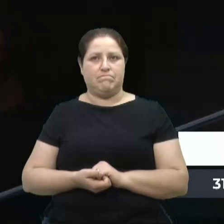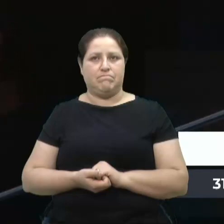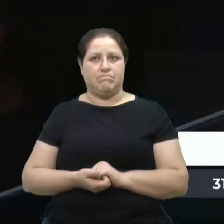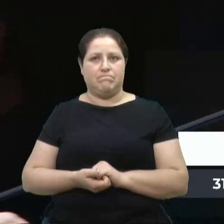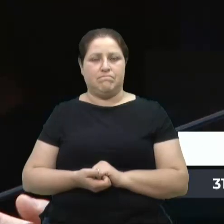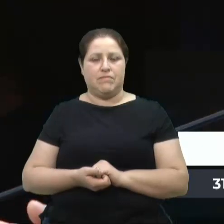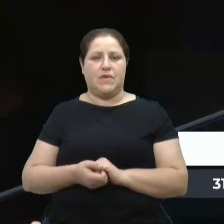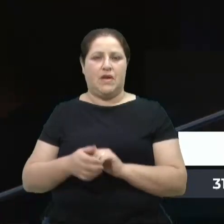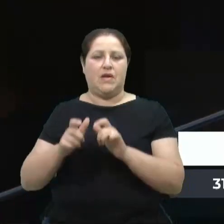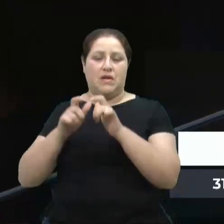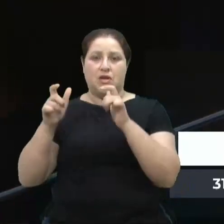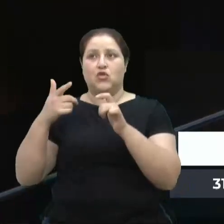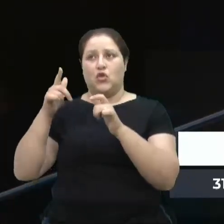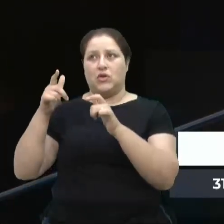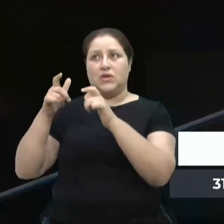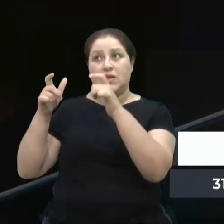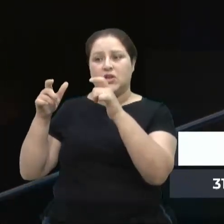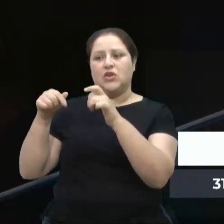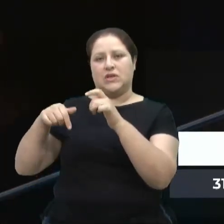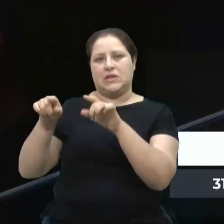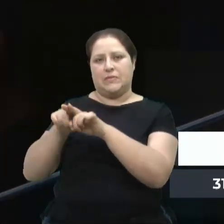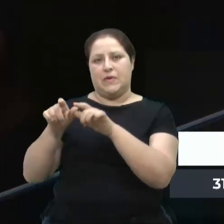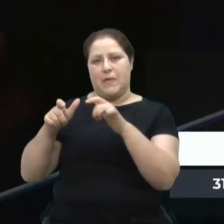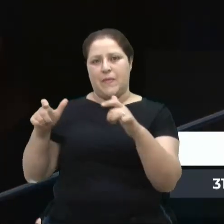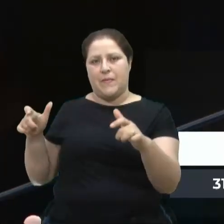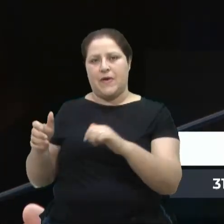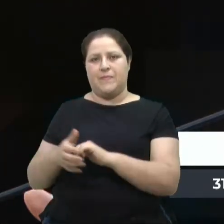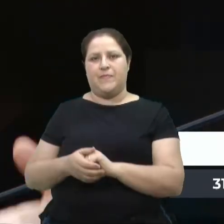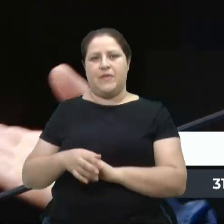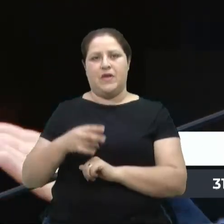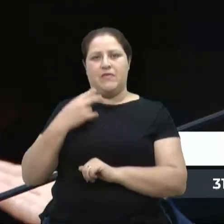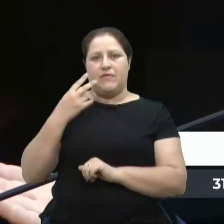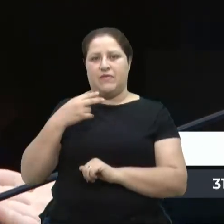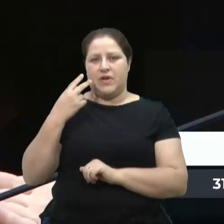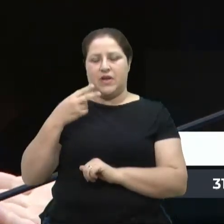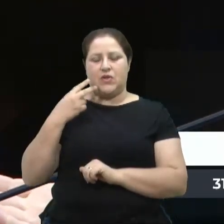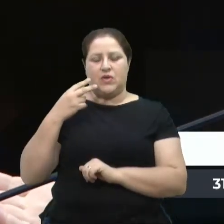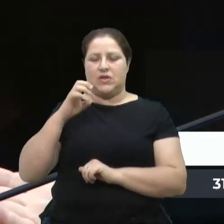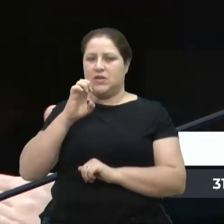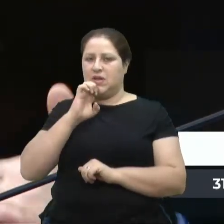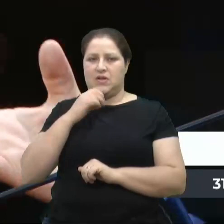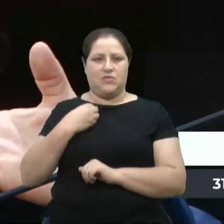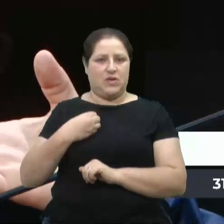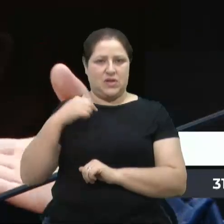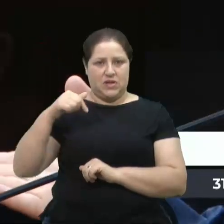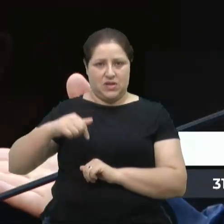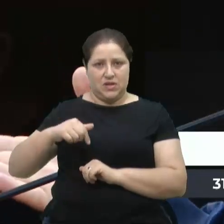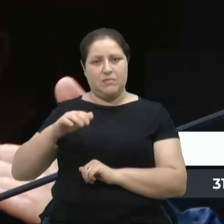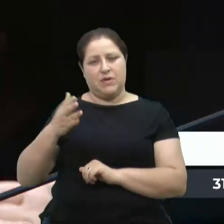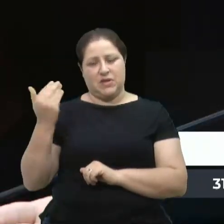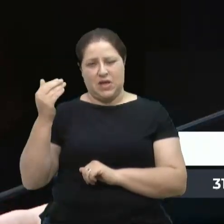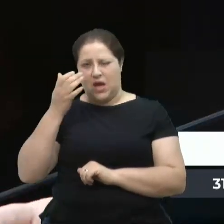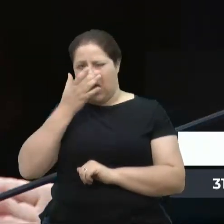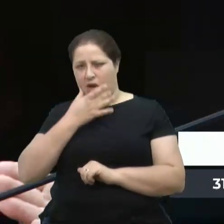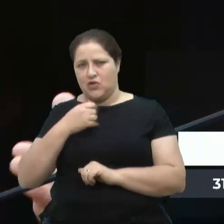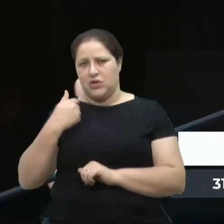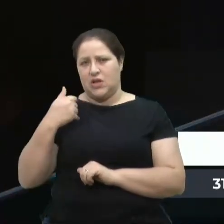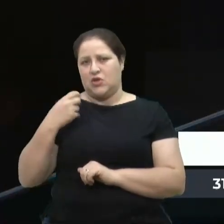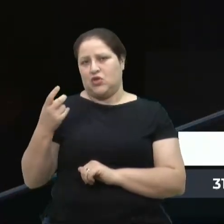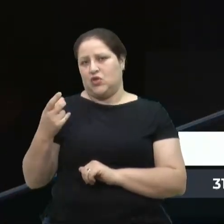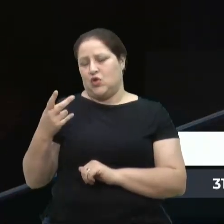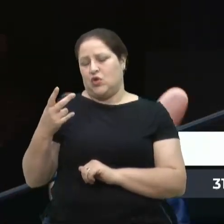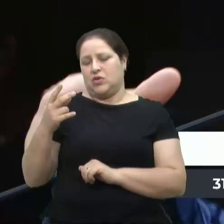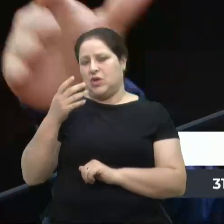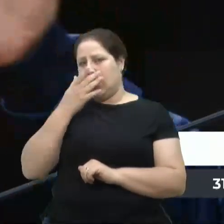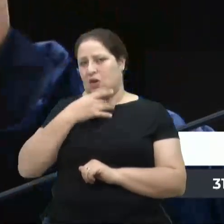e quem acompanhava, a vereadora Estela não está aqui, mas na época ela tinha 12 anos, provavelmente, não lembra,